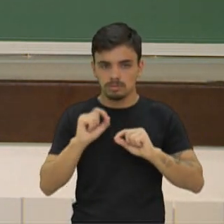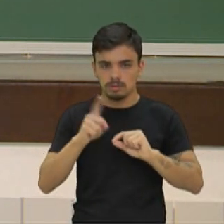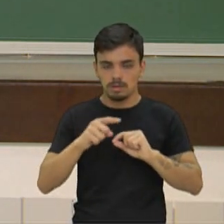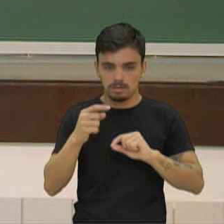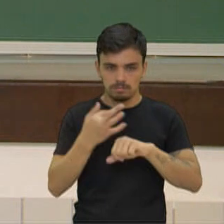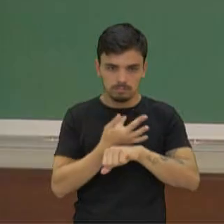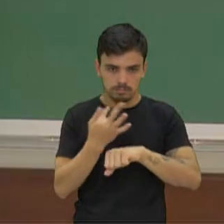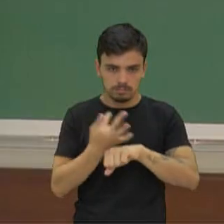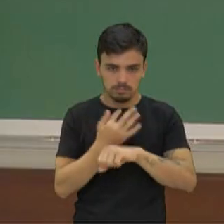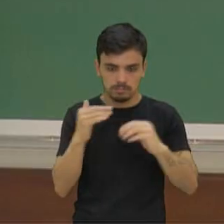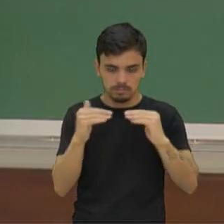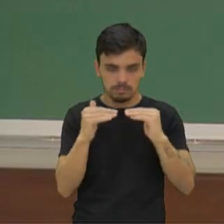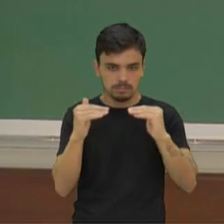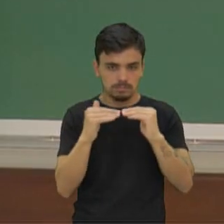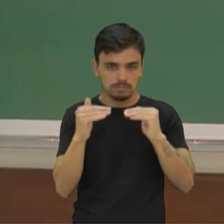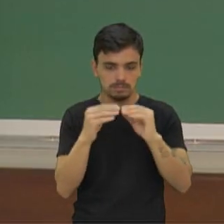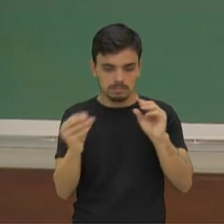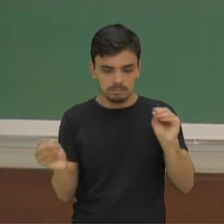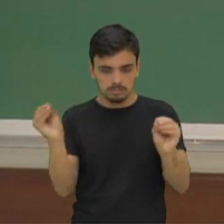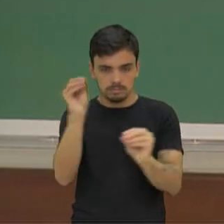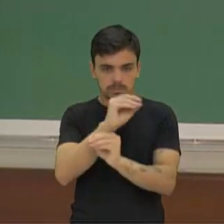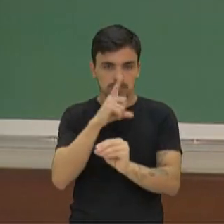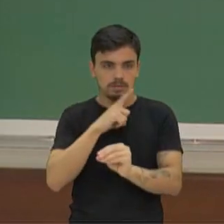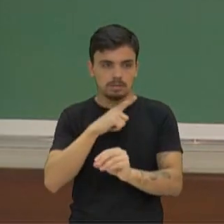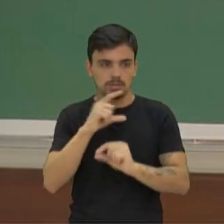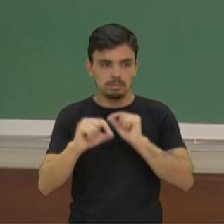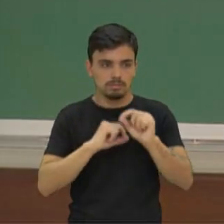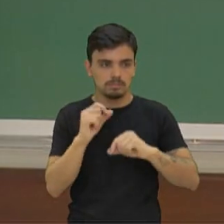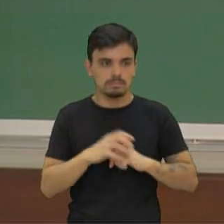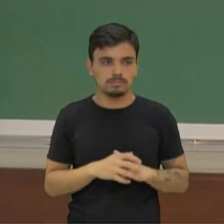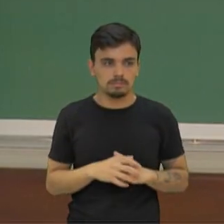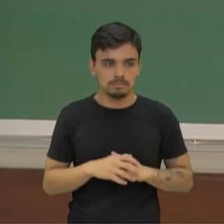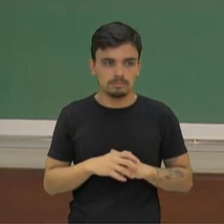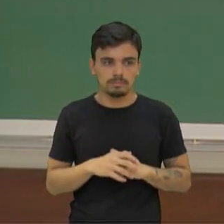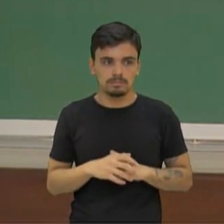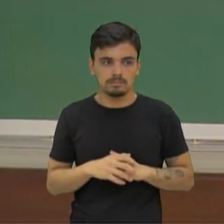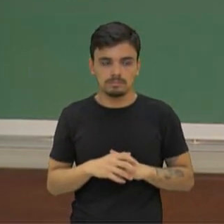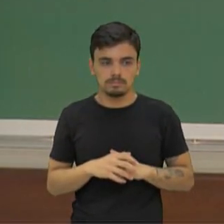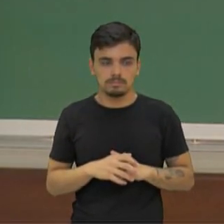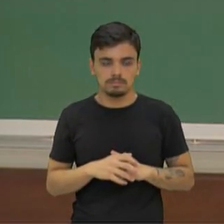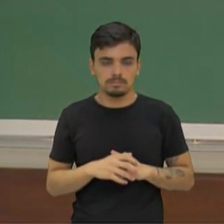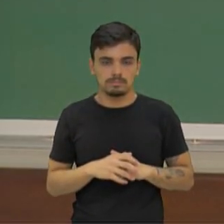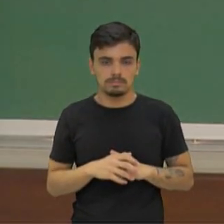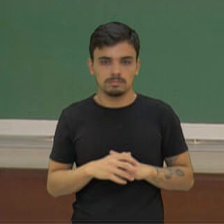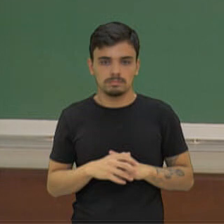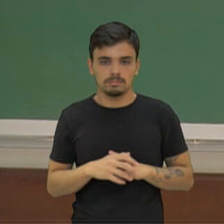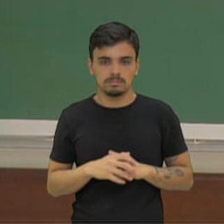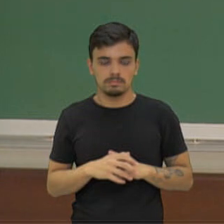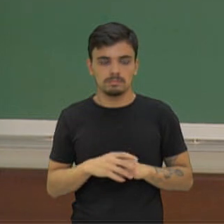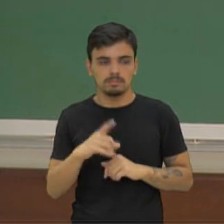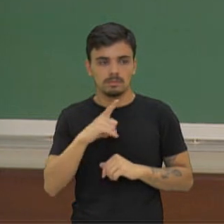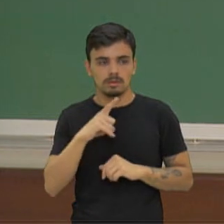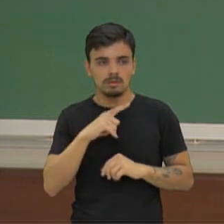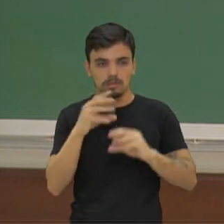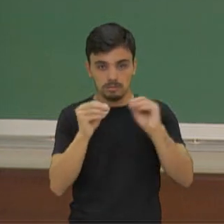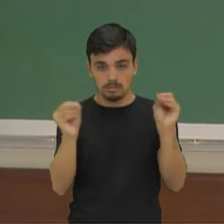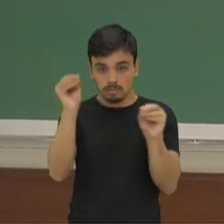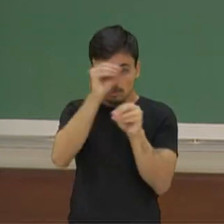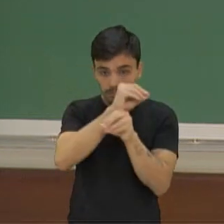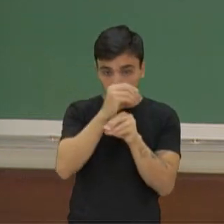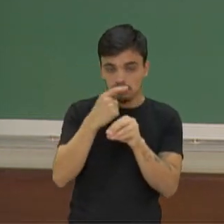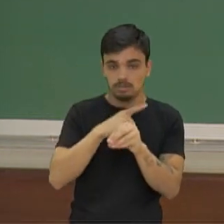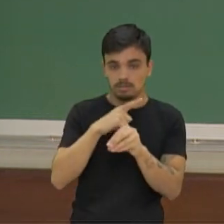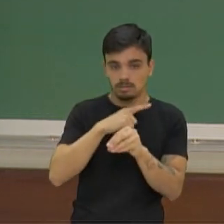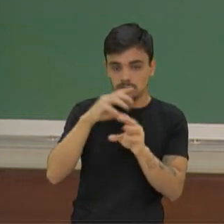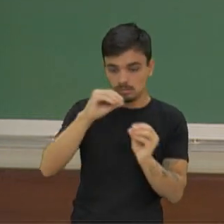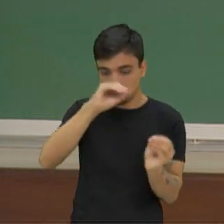sobre 24. Inverte, então, eu tenho esse equivalente, que é 24 sobre 5. Então, está invertido,